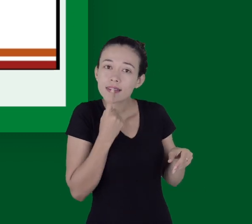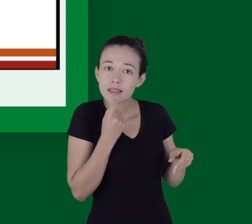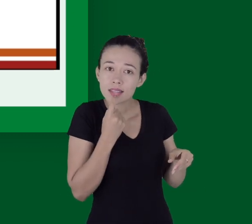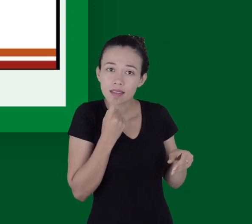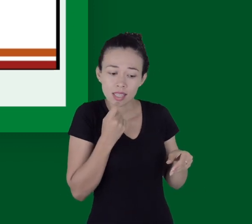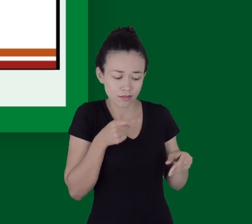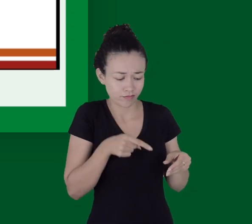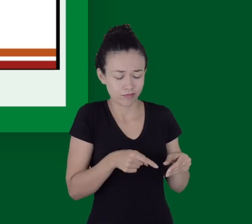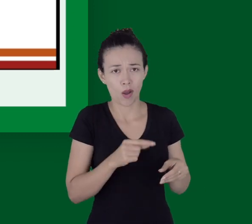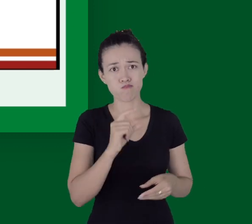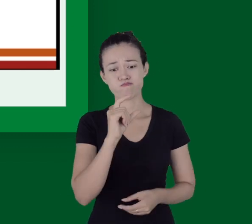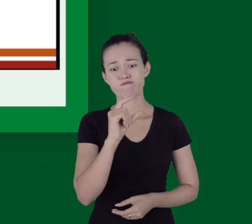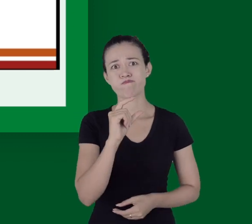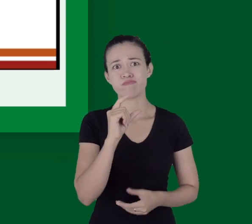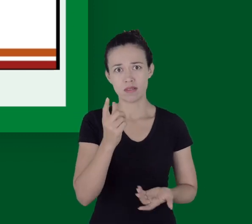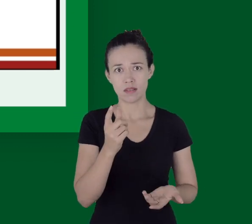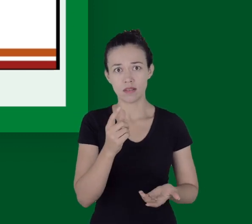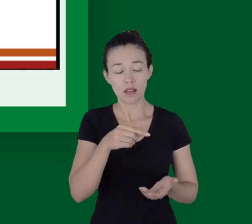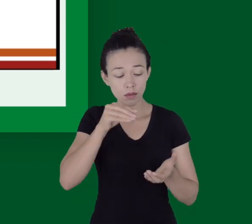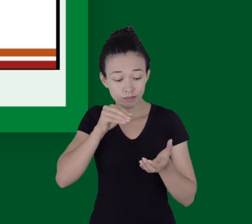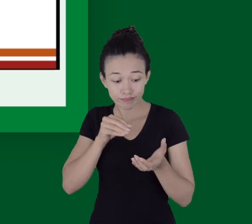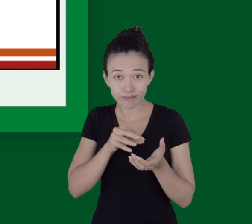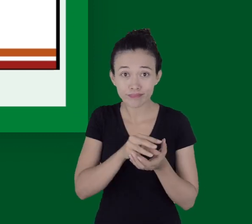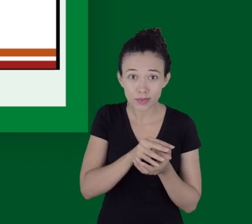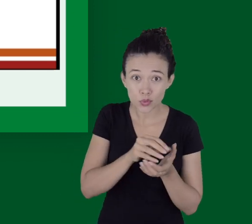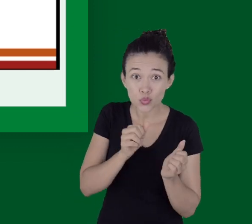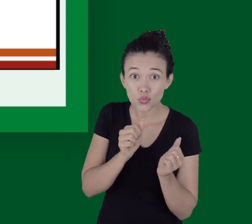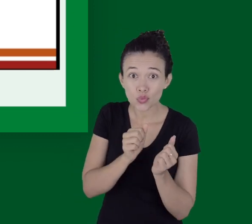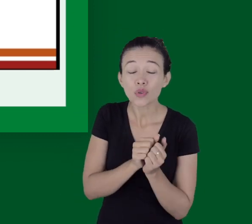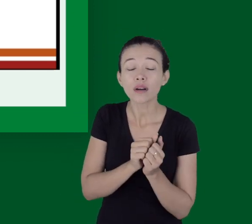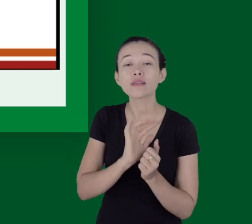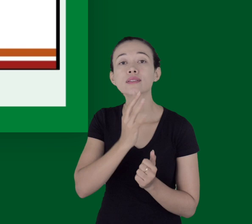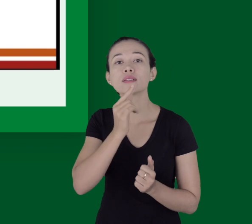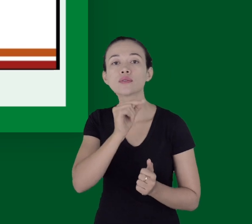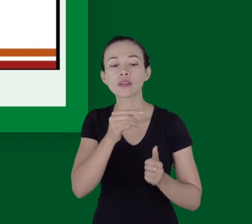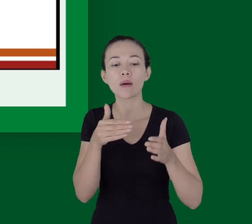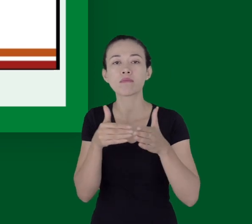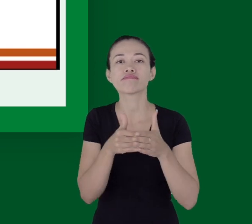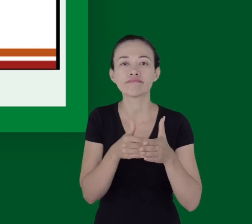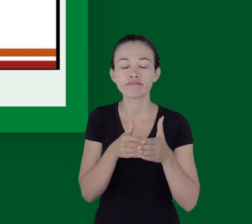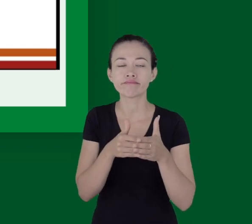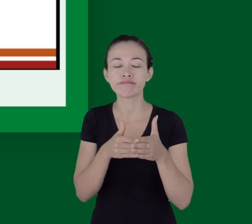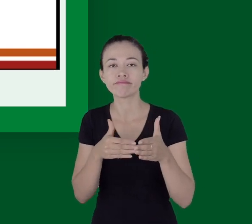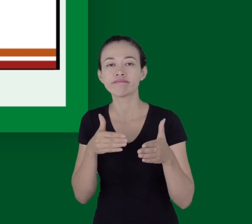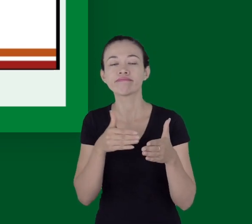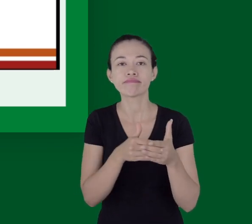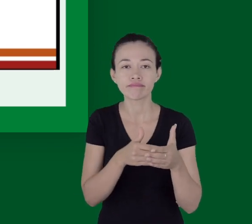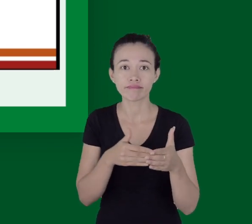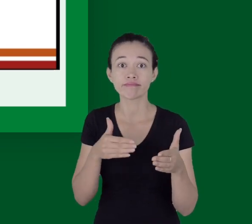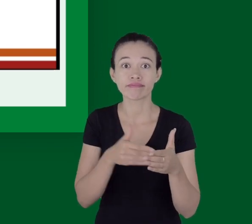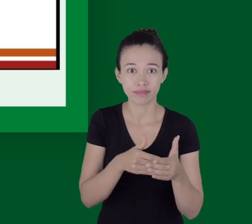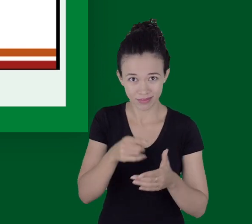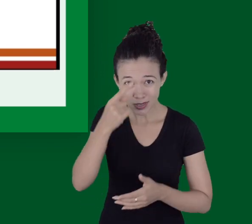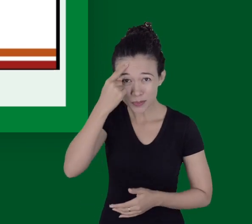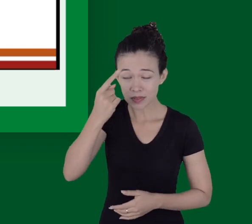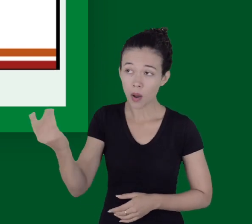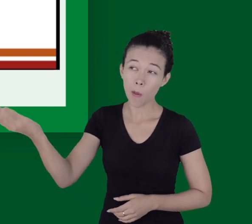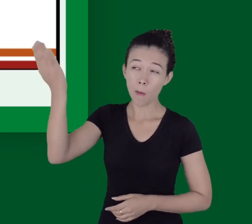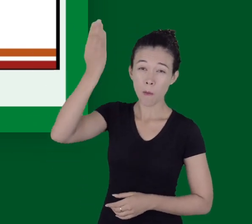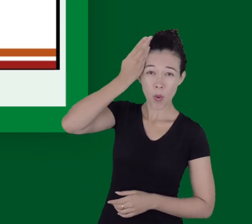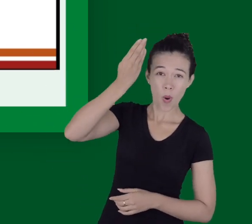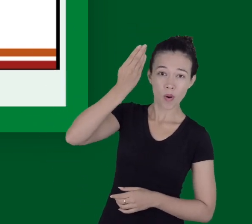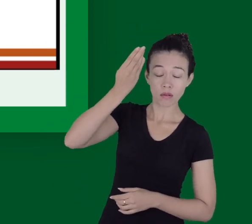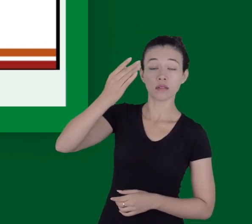canais. Então, se eu tenho um trauma onde eu tenho comprometimento dessas cavidades ventriculares e ocorre